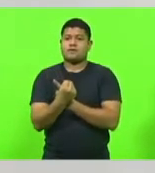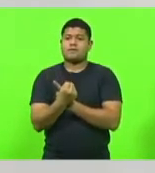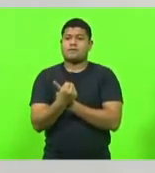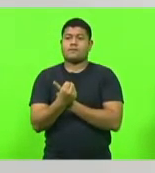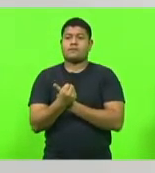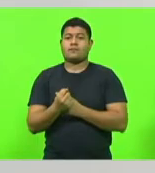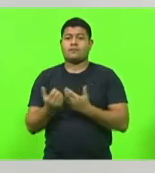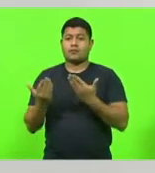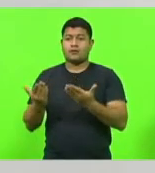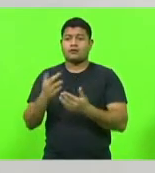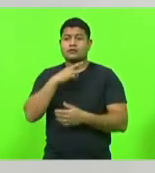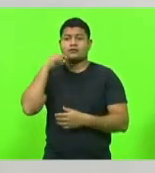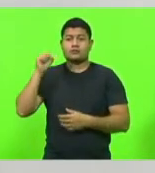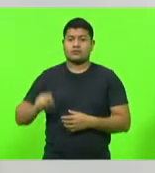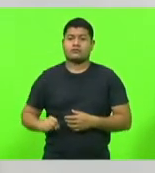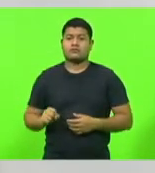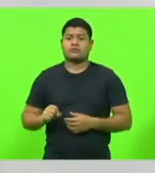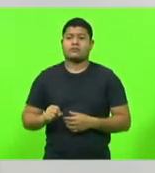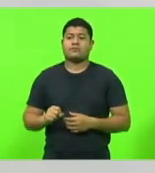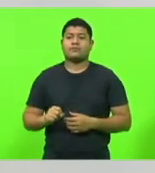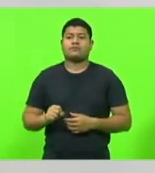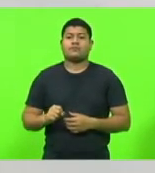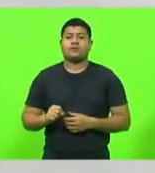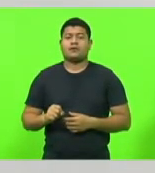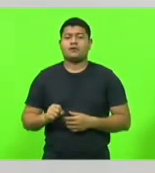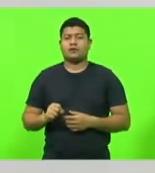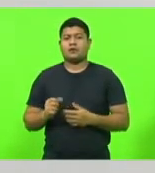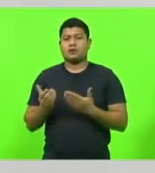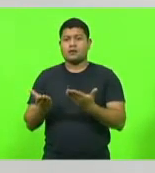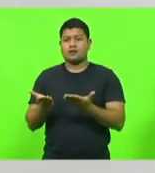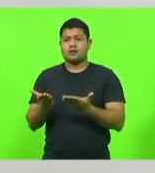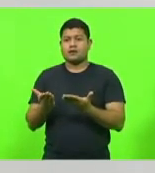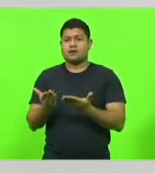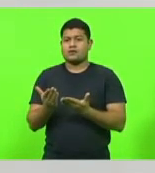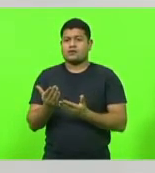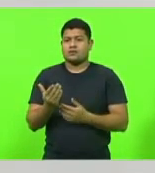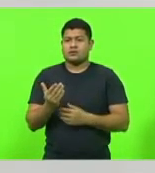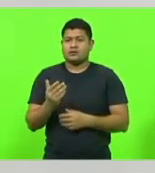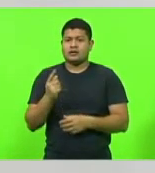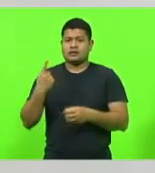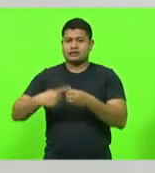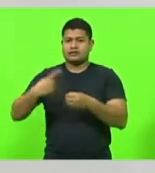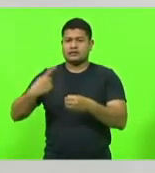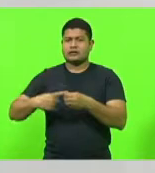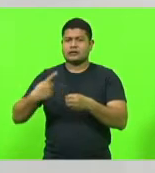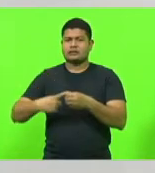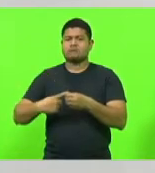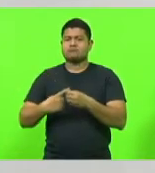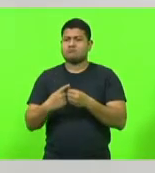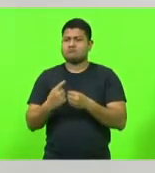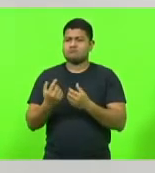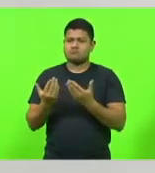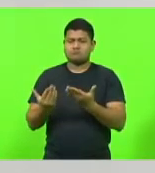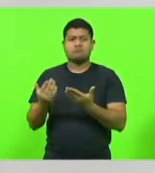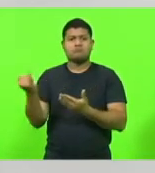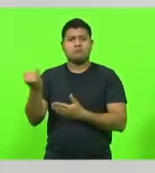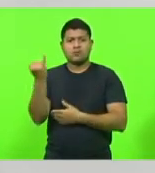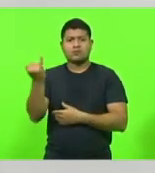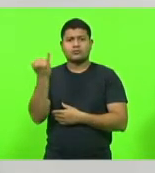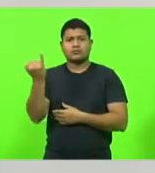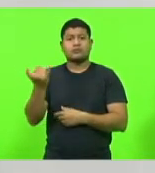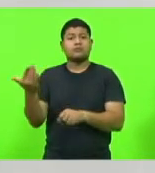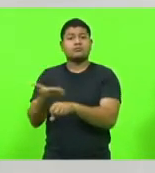Sul, por esses exemplos, uma cidade ímpar no Brasil, através da participação